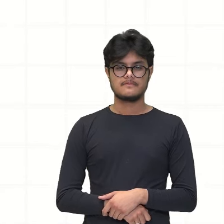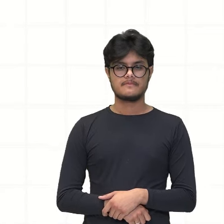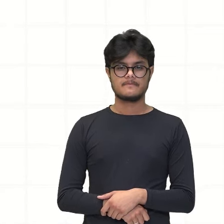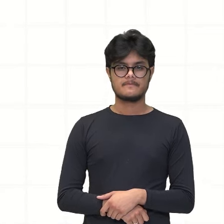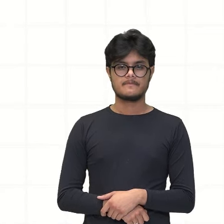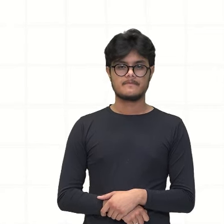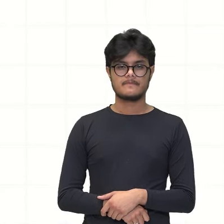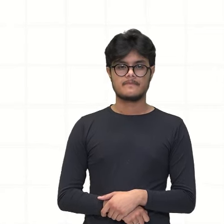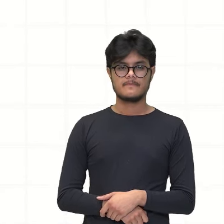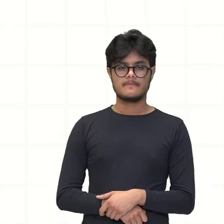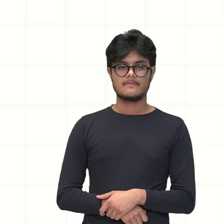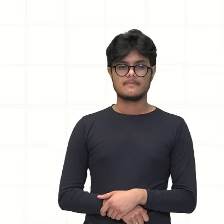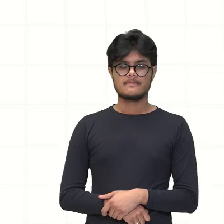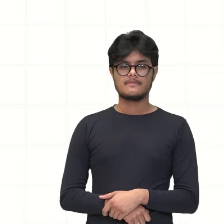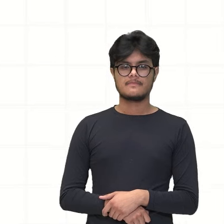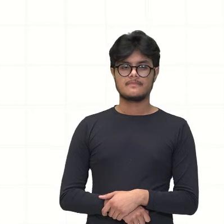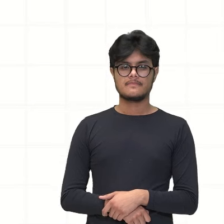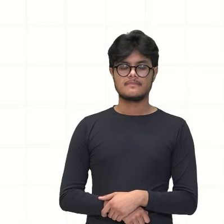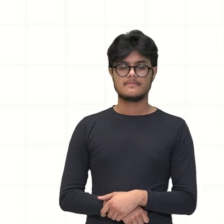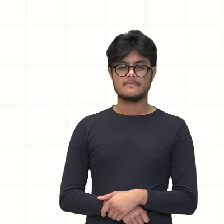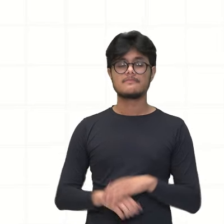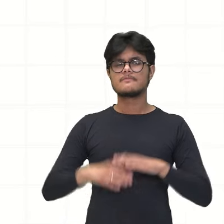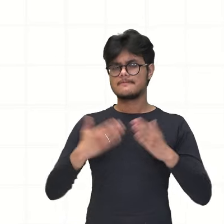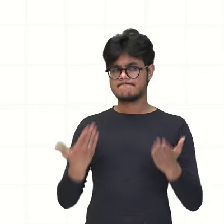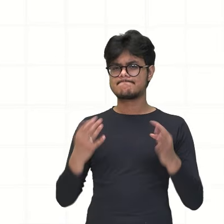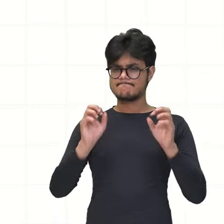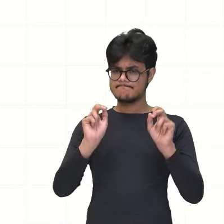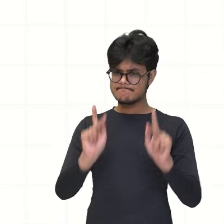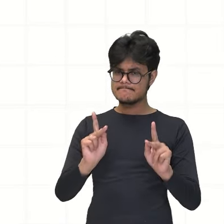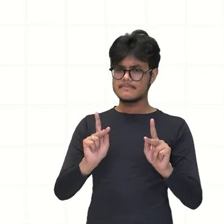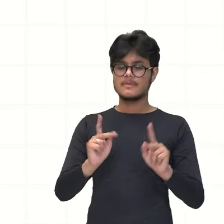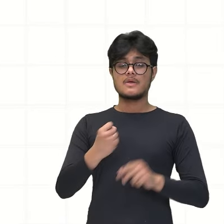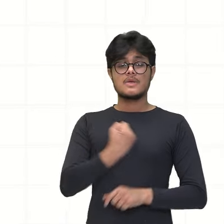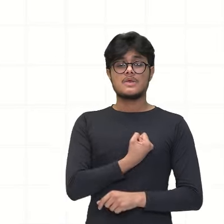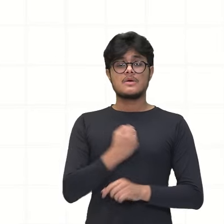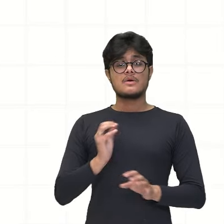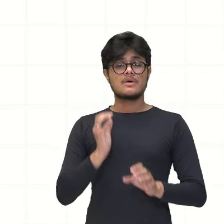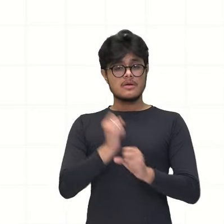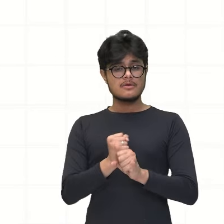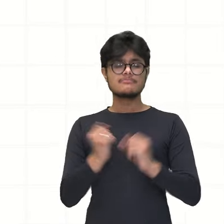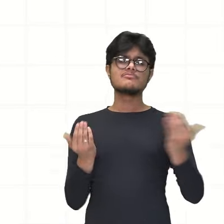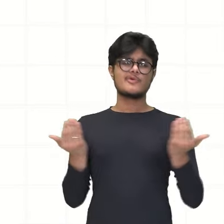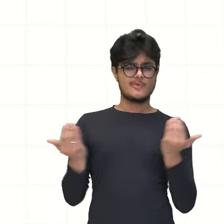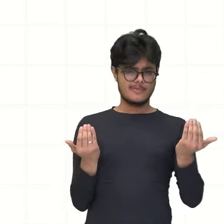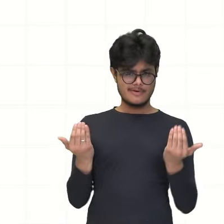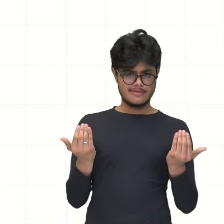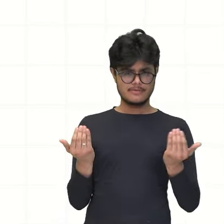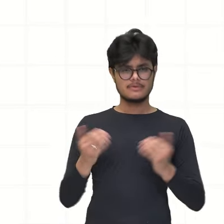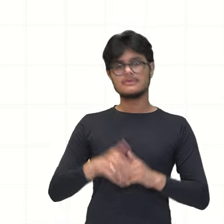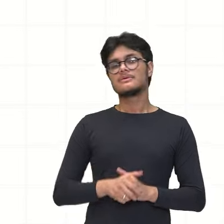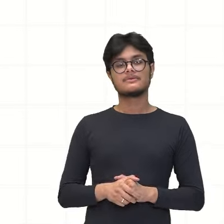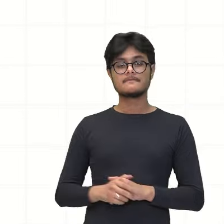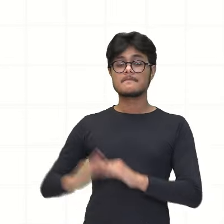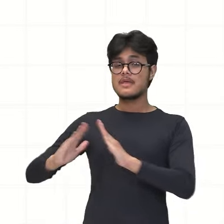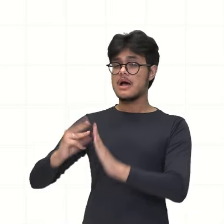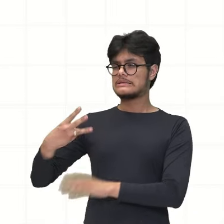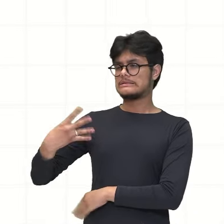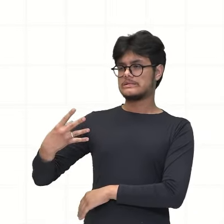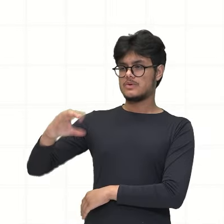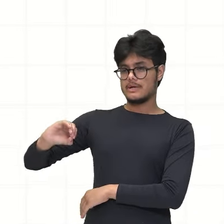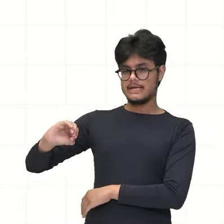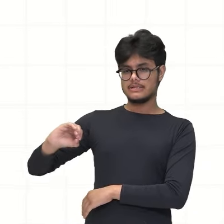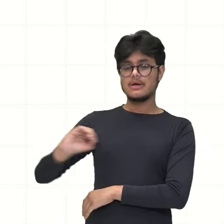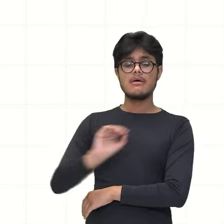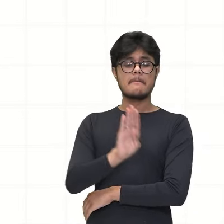Agora, a fim de definir o preço total, o preço final, vamos comparar. Então, o preço final da livraria